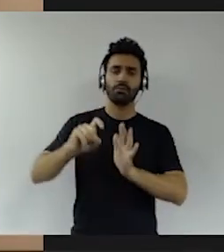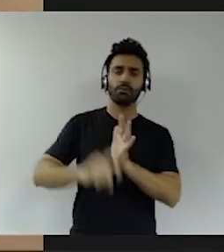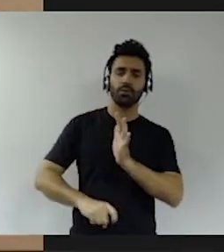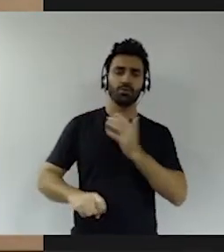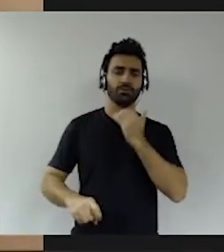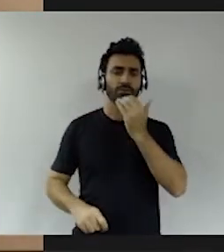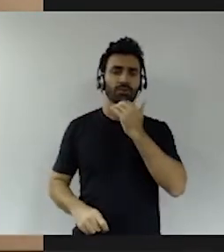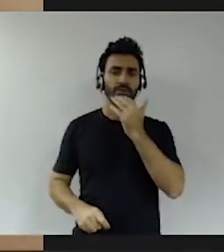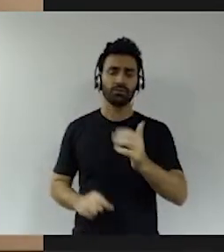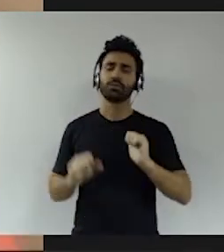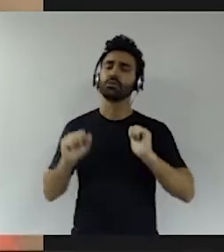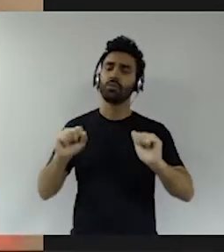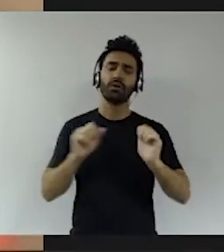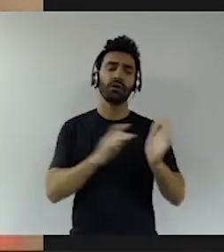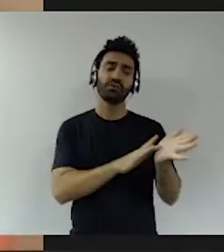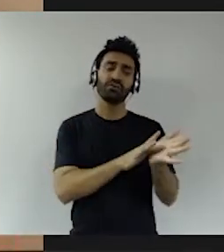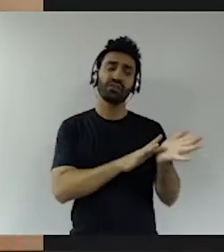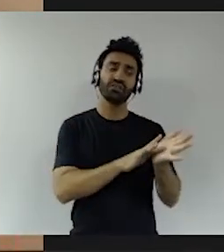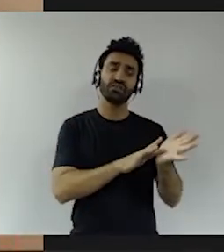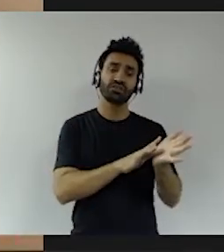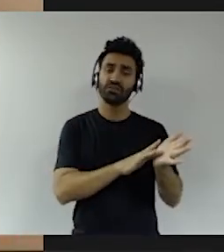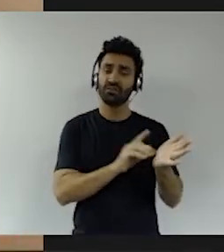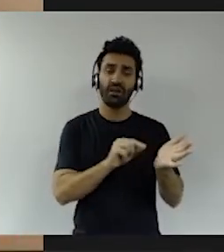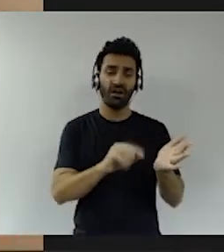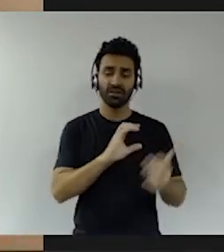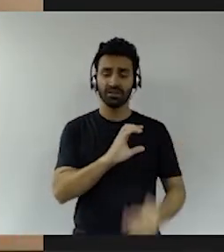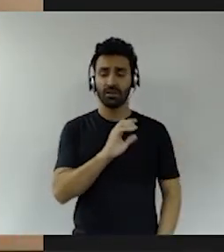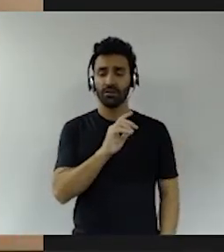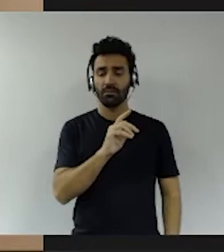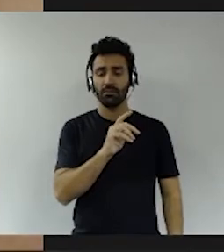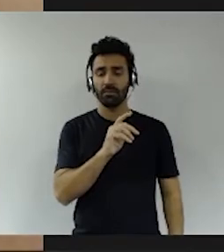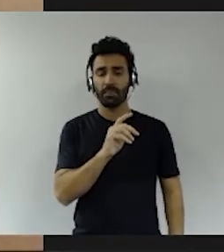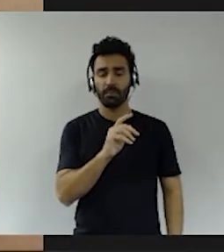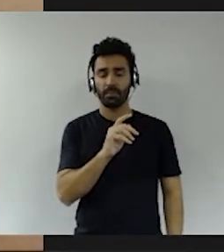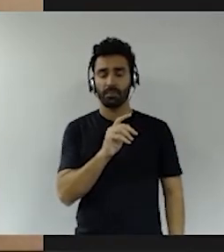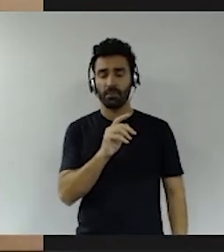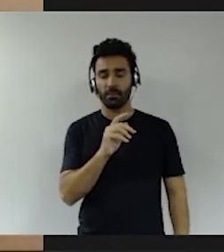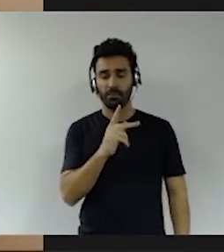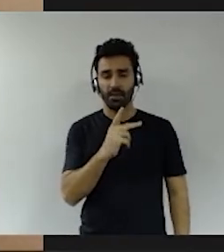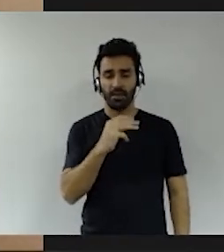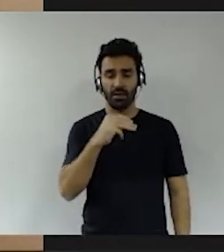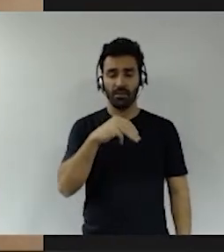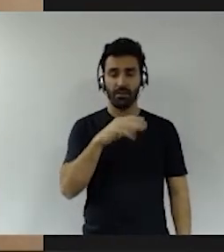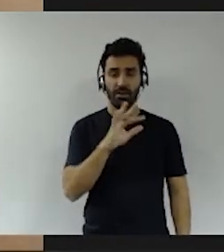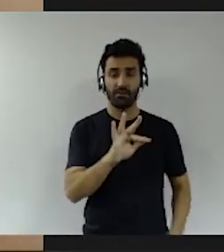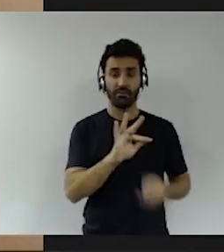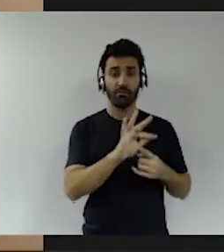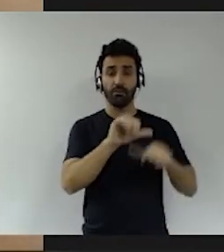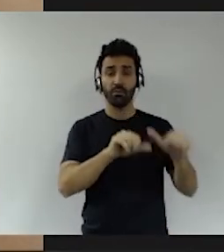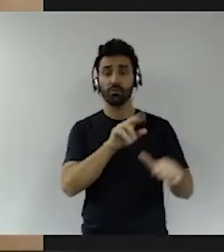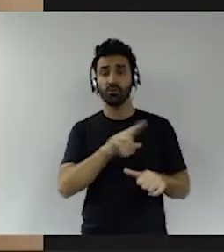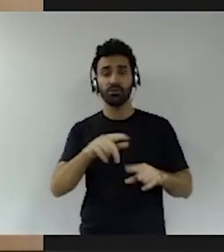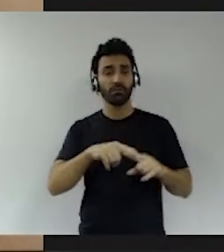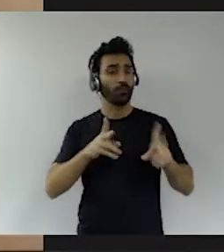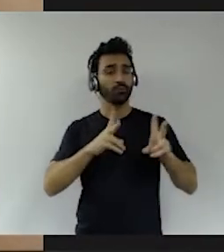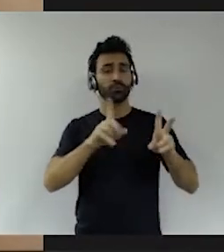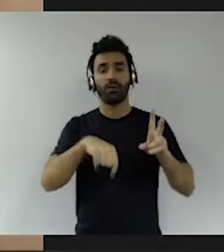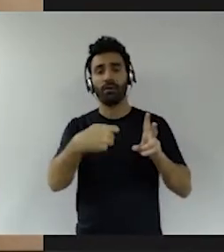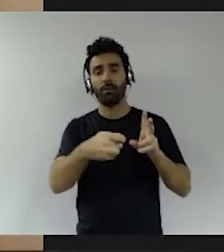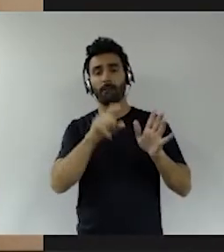Pode passar batom na CPMF, pode se dar nome diferente, ele vai continuar sendo um